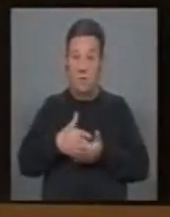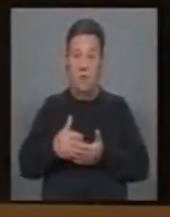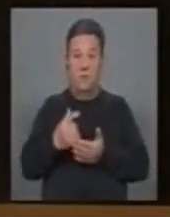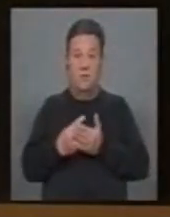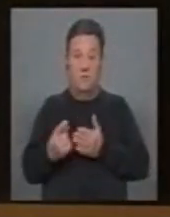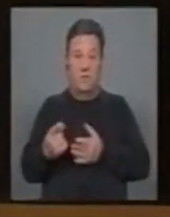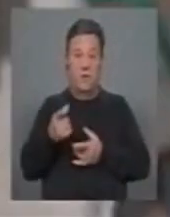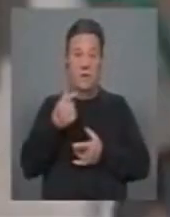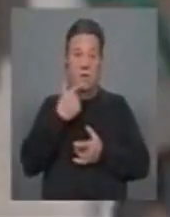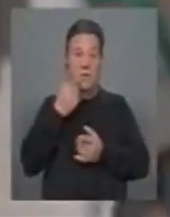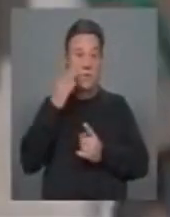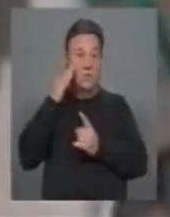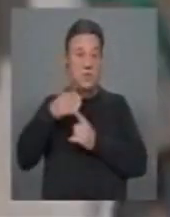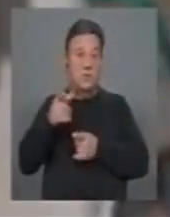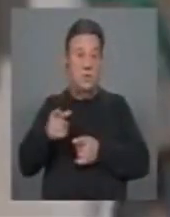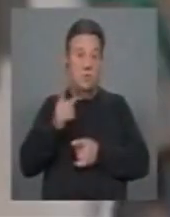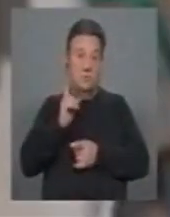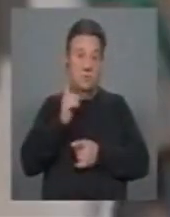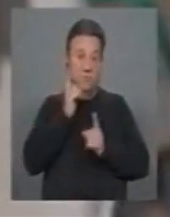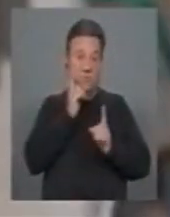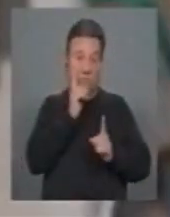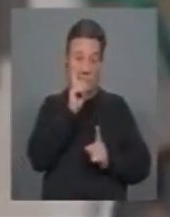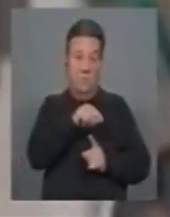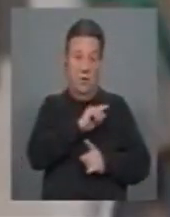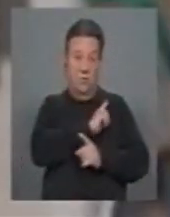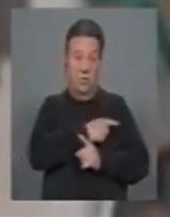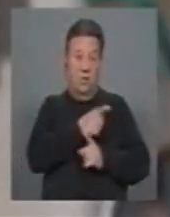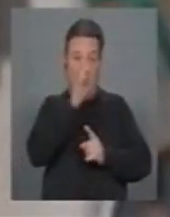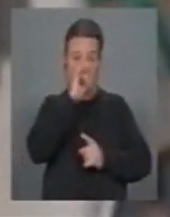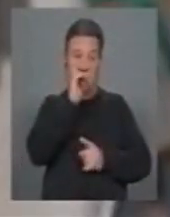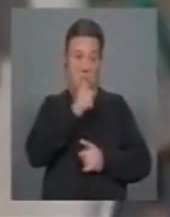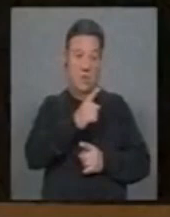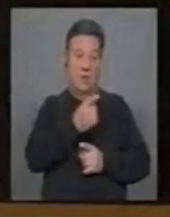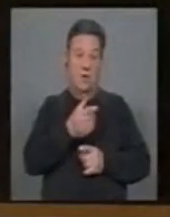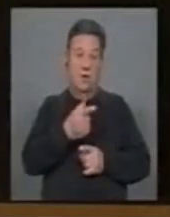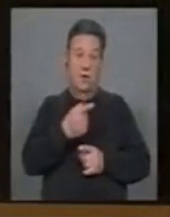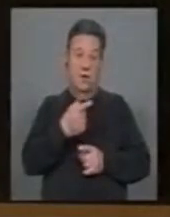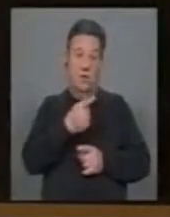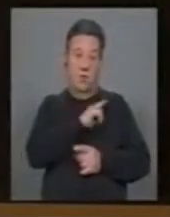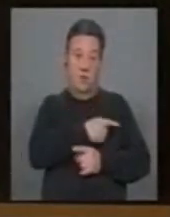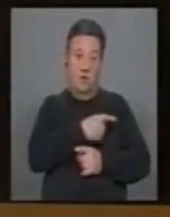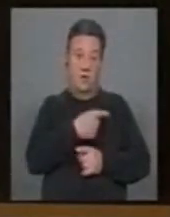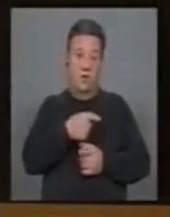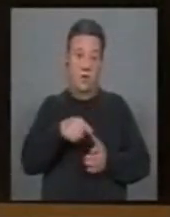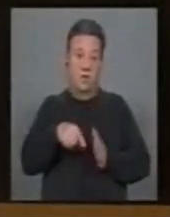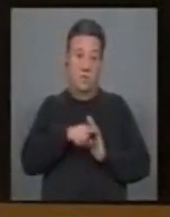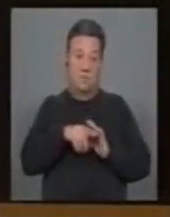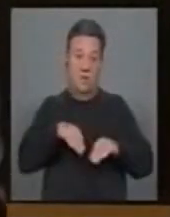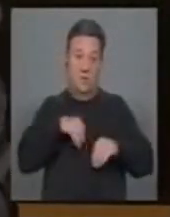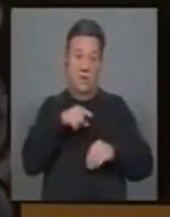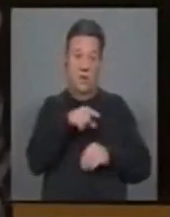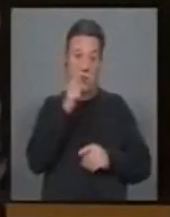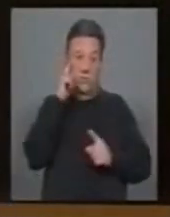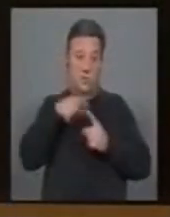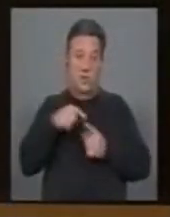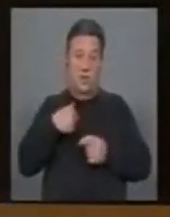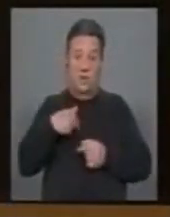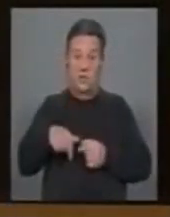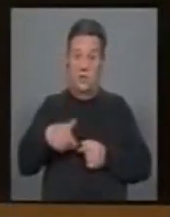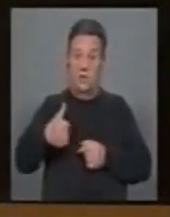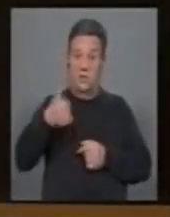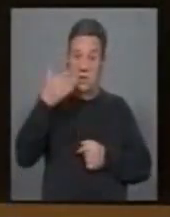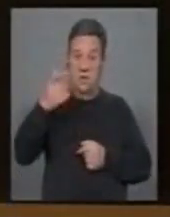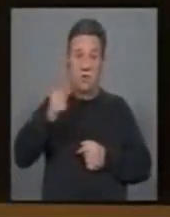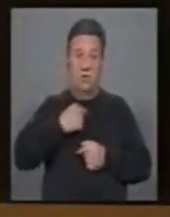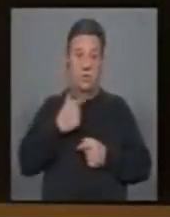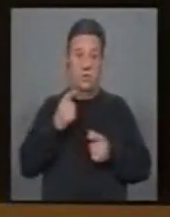confinamento que vá no sentido e tem que ter coragem e escrever não tem que ter coragem de tomar medidas que o tio de que nós aqui a